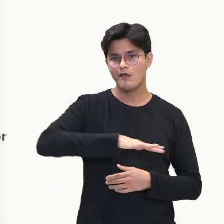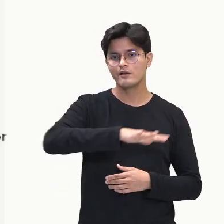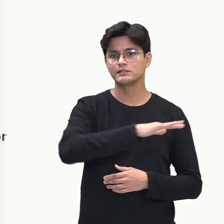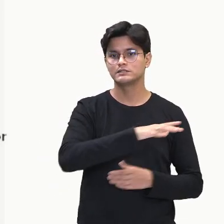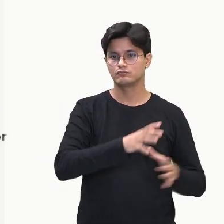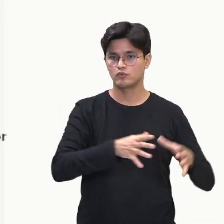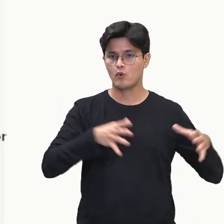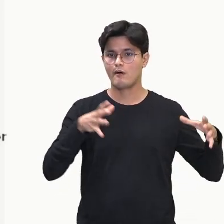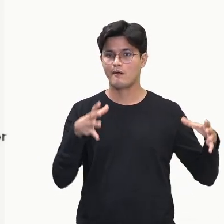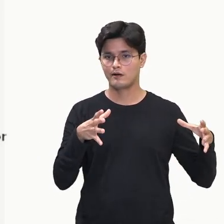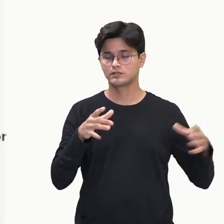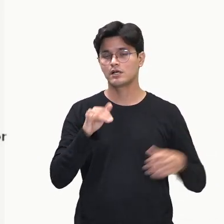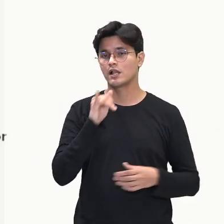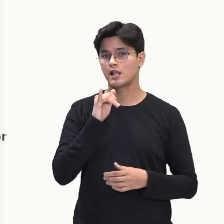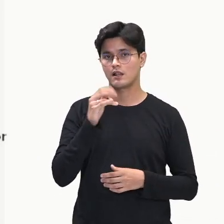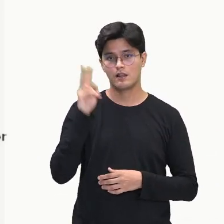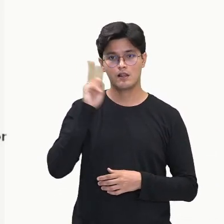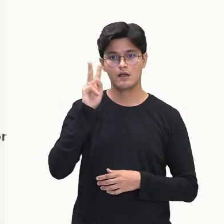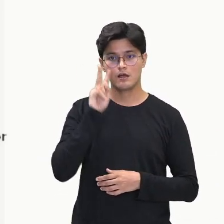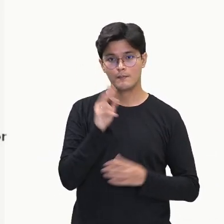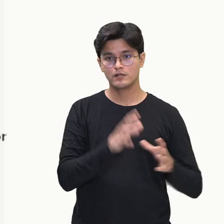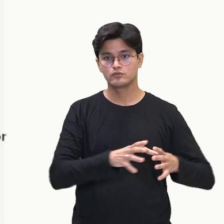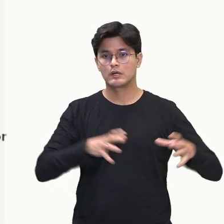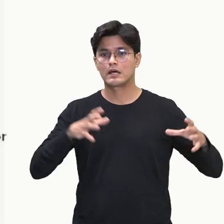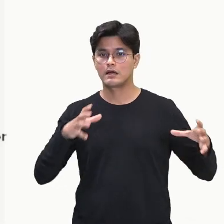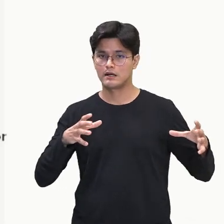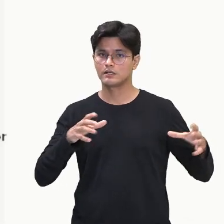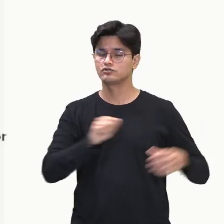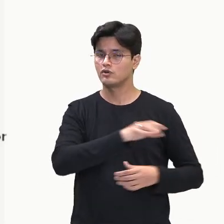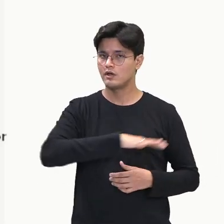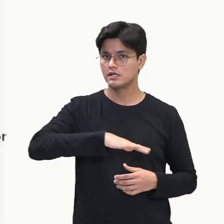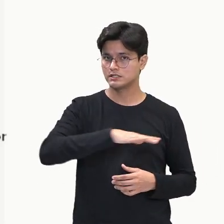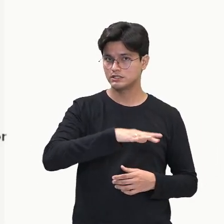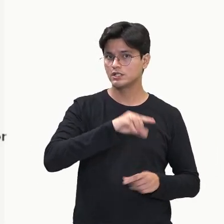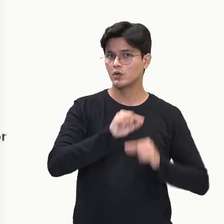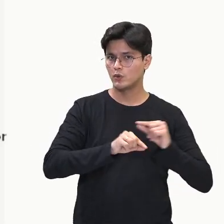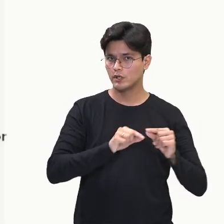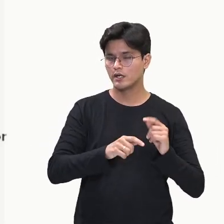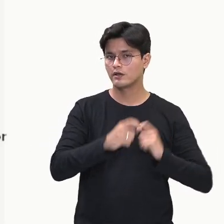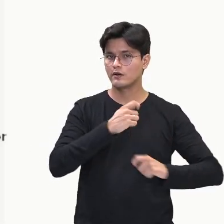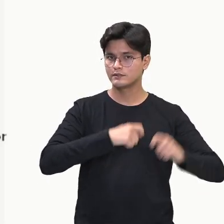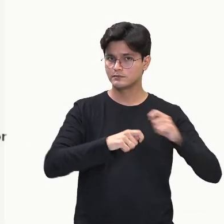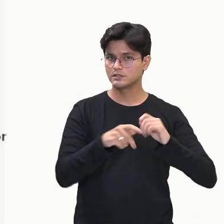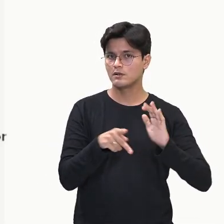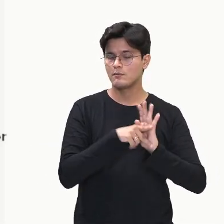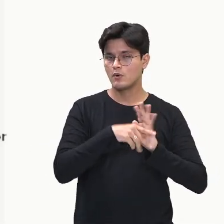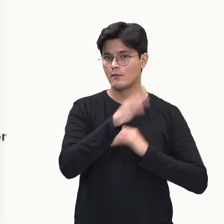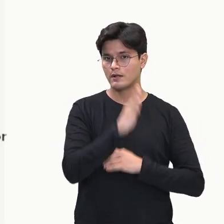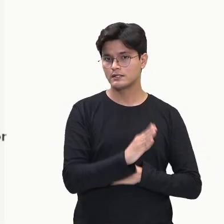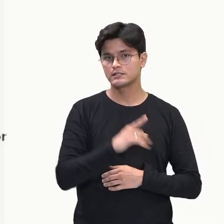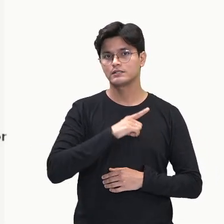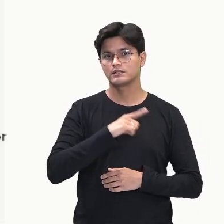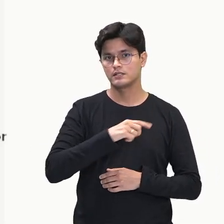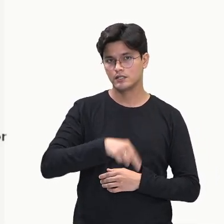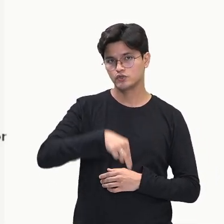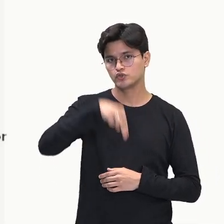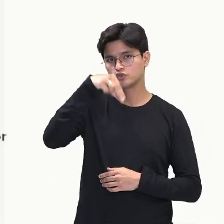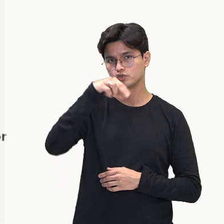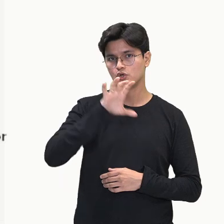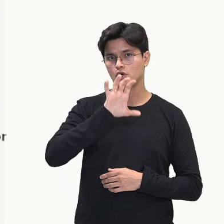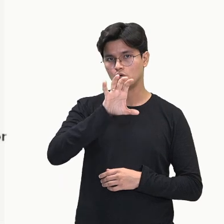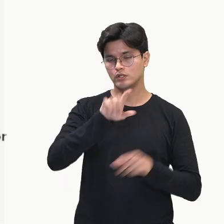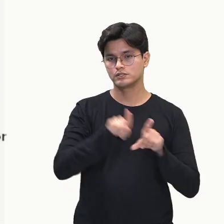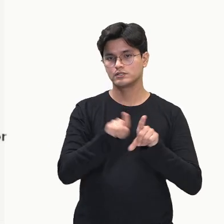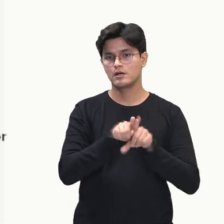lá que as grandes regiões são as regiões administrativas do Brasil. Aqui nós temos Norte, Nordeste,